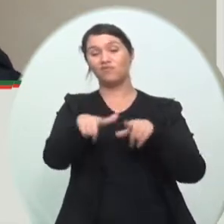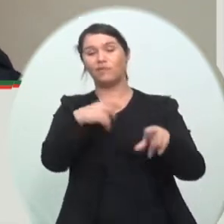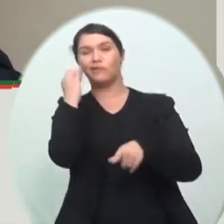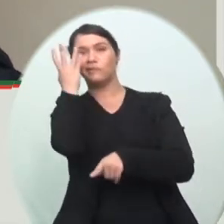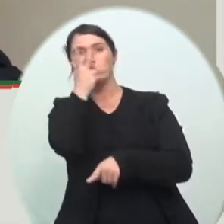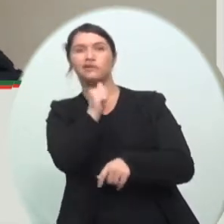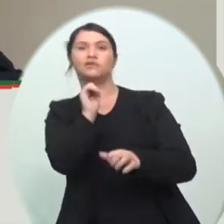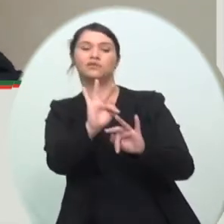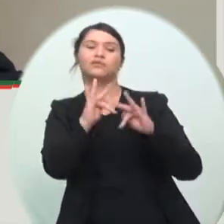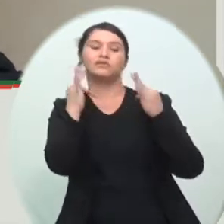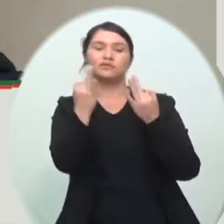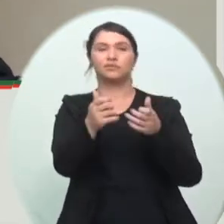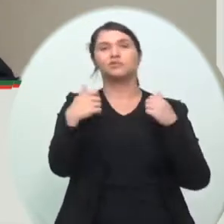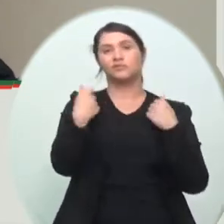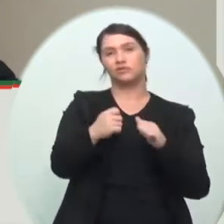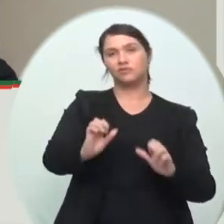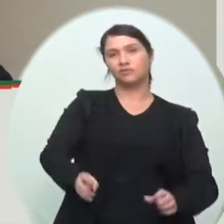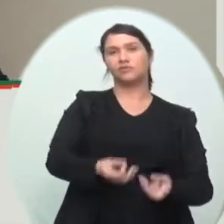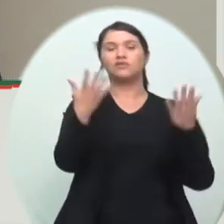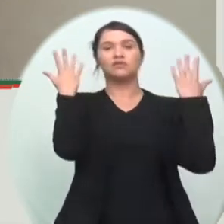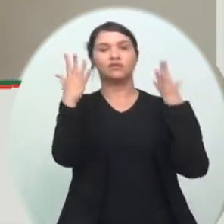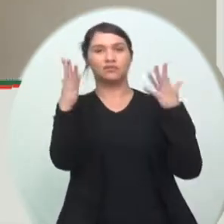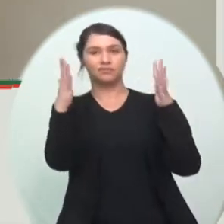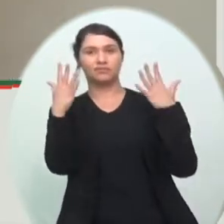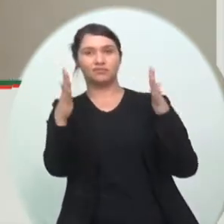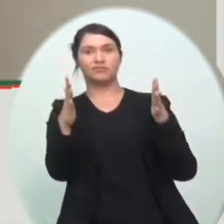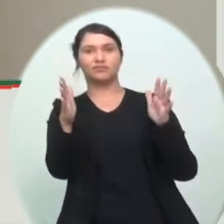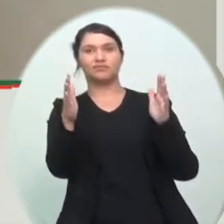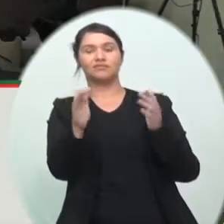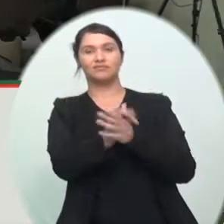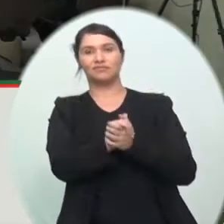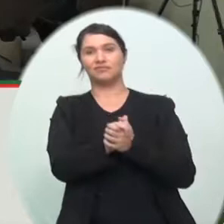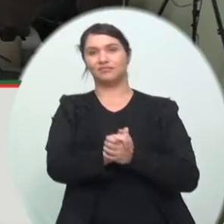queridos colegas, nós aplaudimos a estilo do nosso presidente.